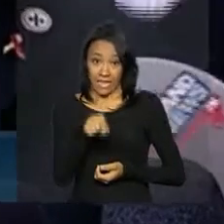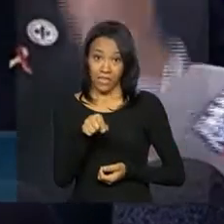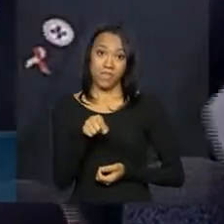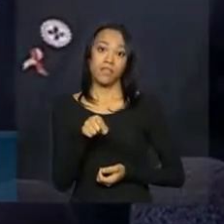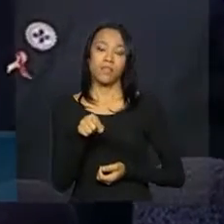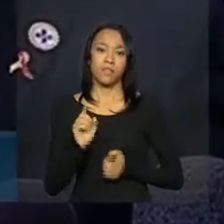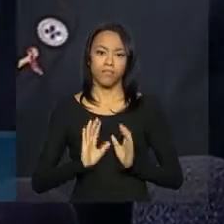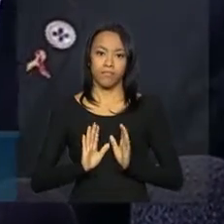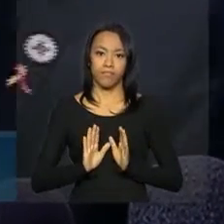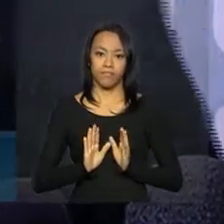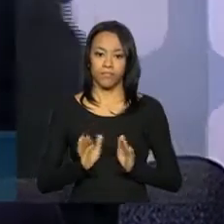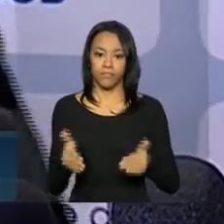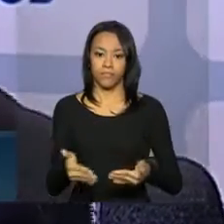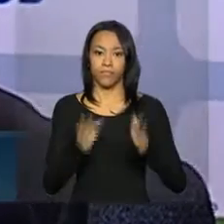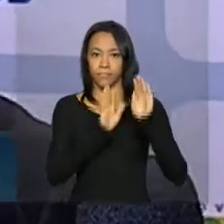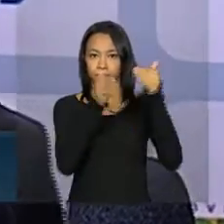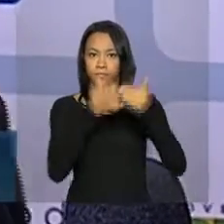gente...